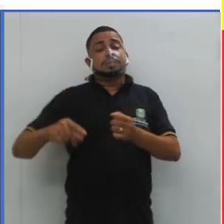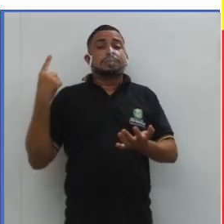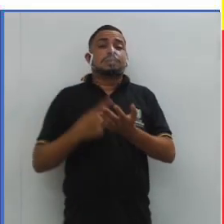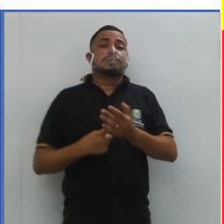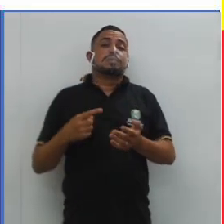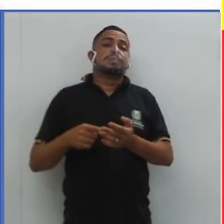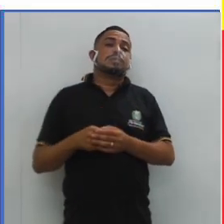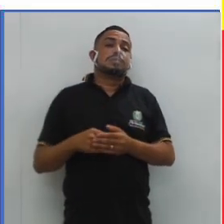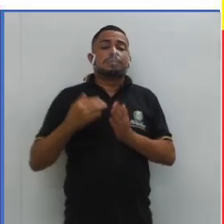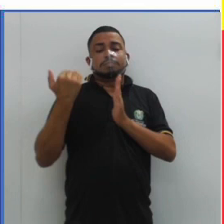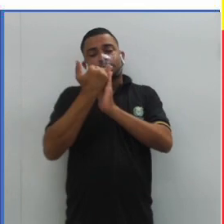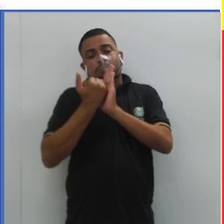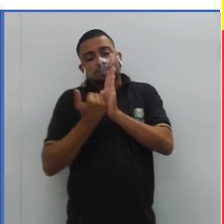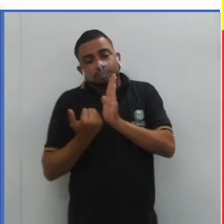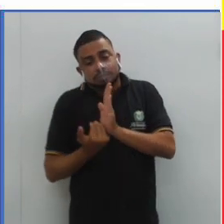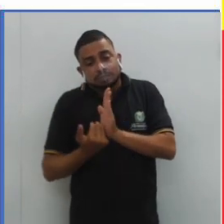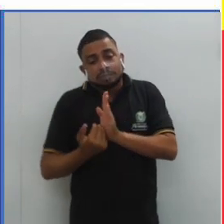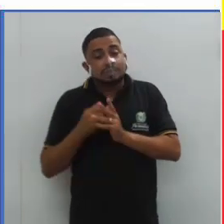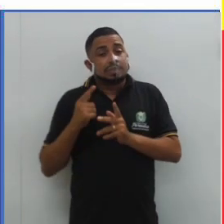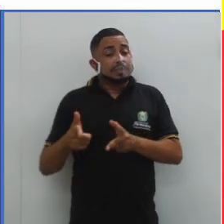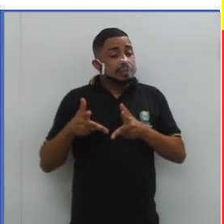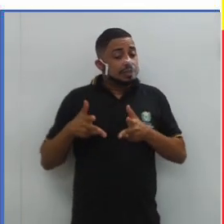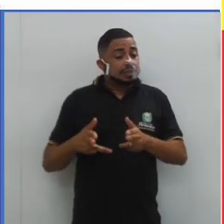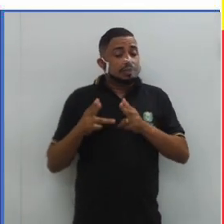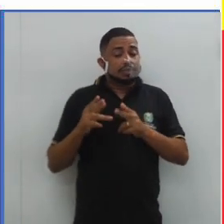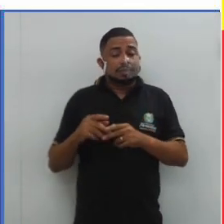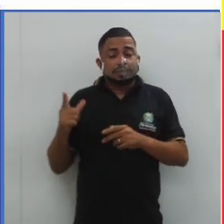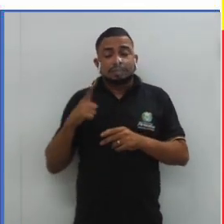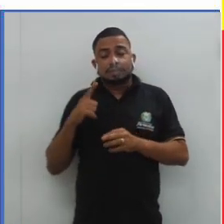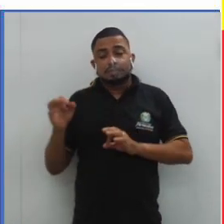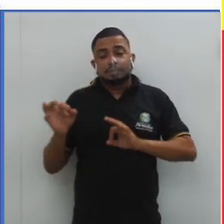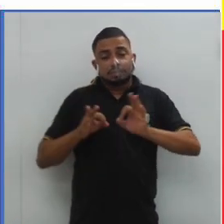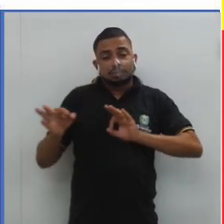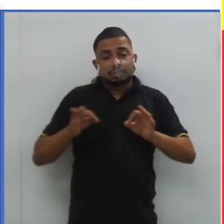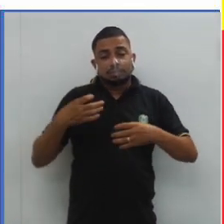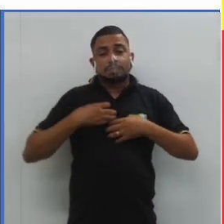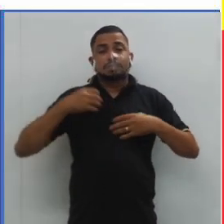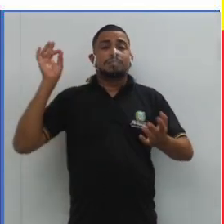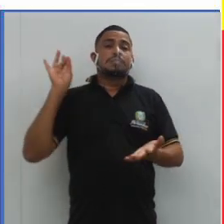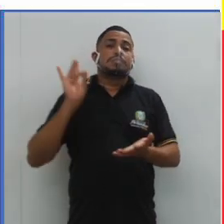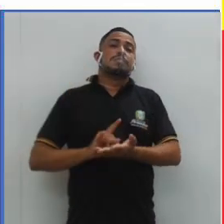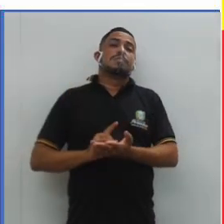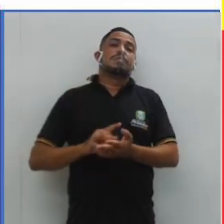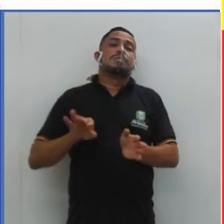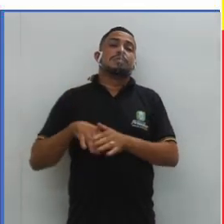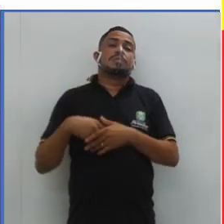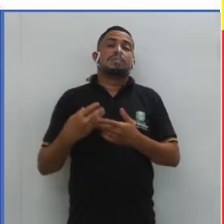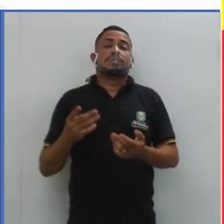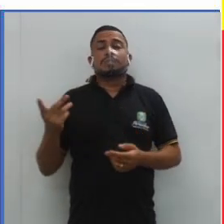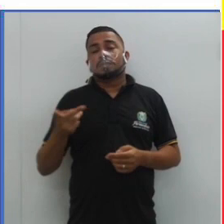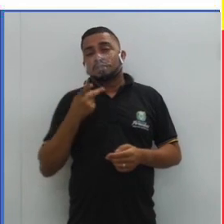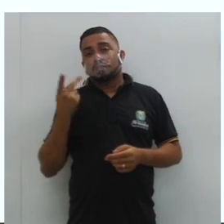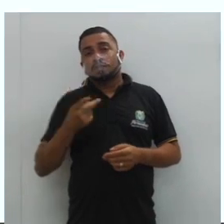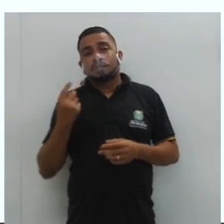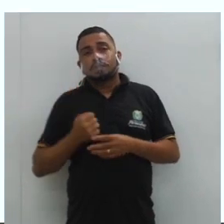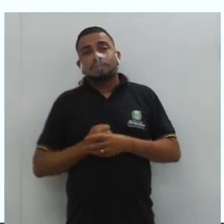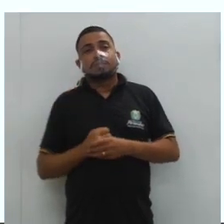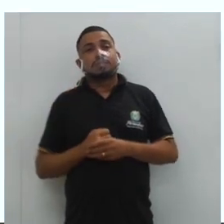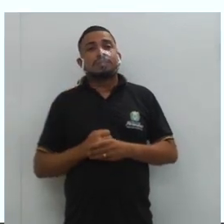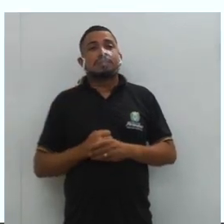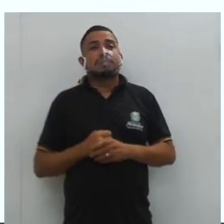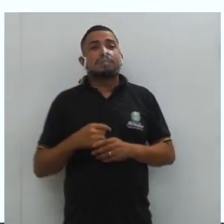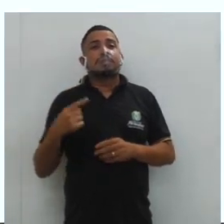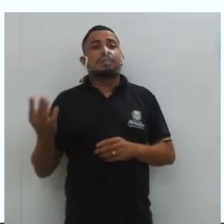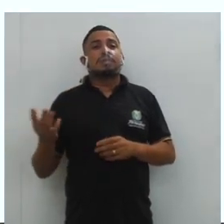o roteiro, né, quando se cria o roteiro, é no momento da sua edição que ele toma a sua forma definitiva. Então, Eisenstein, ele falava isso, acreditava